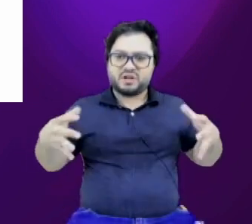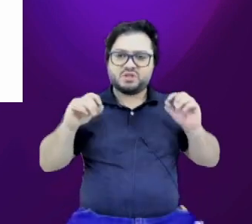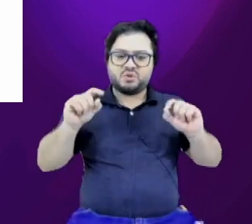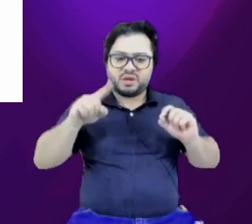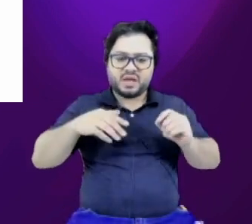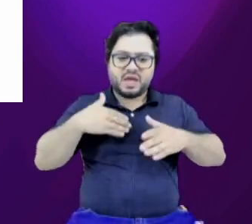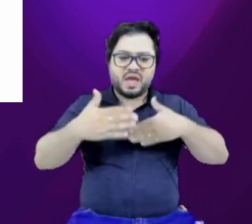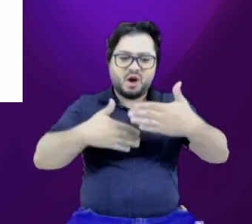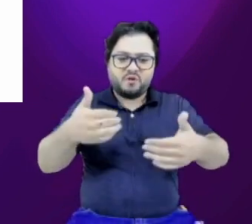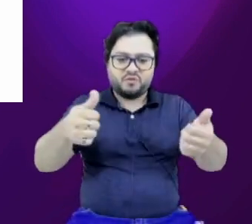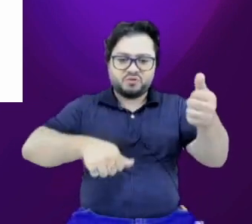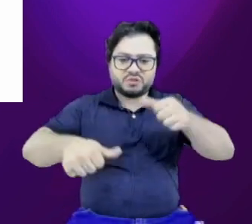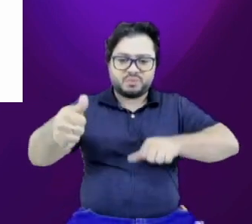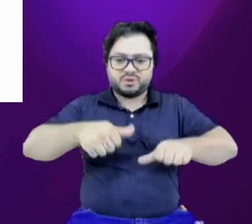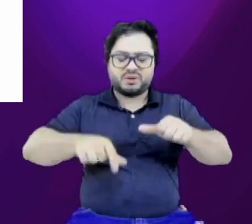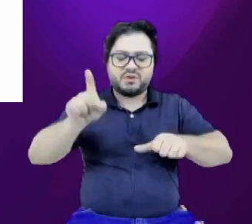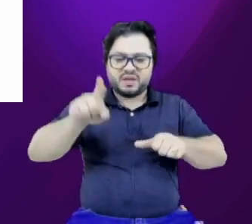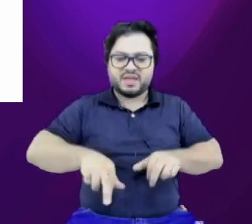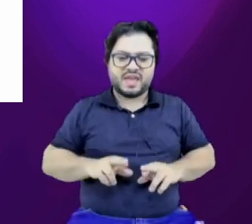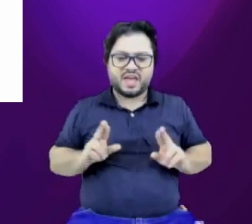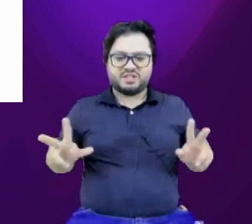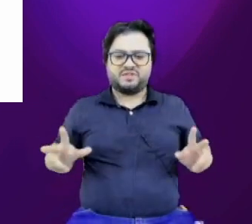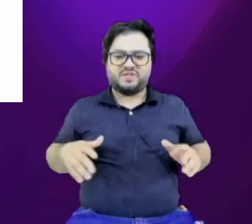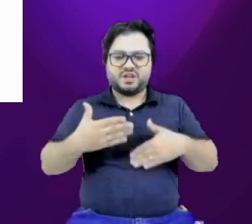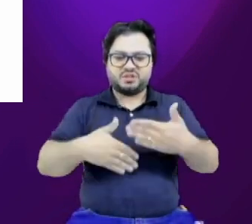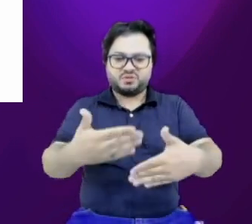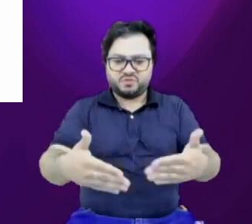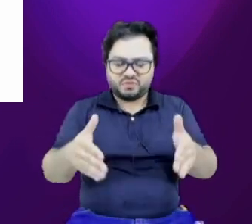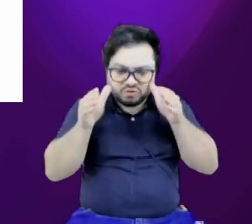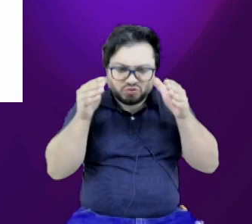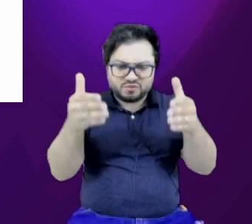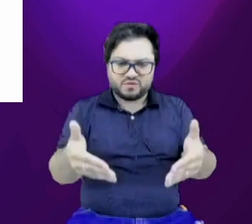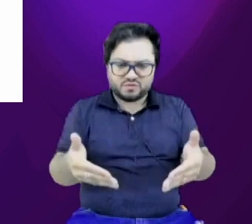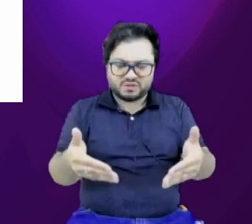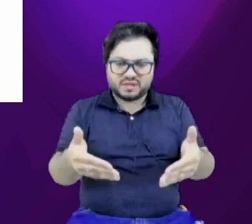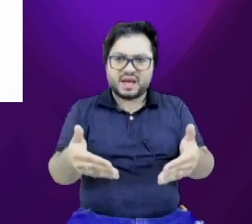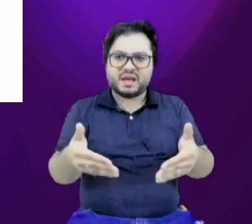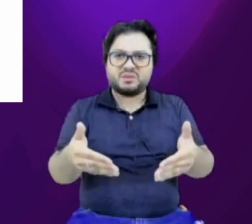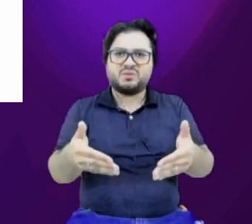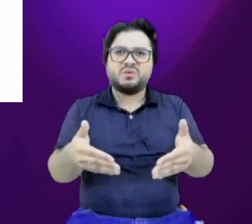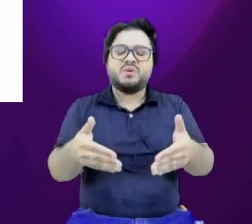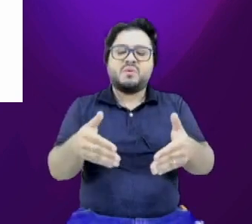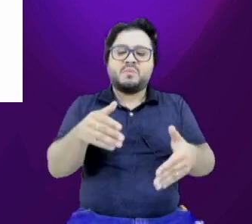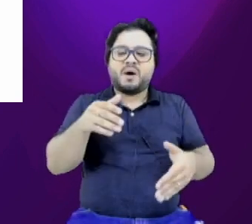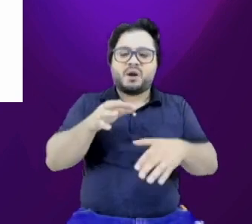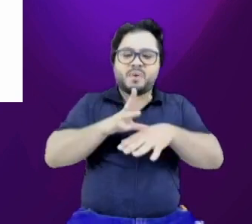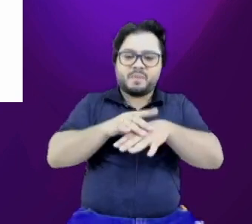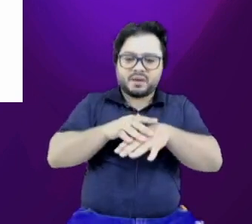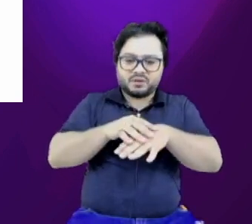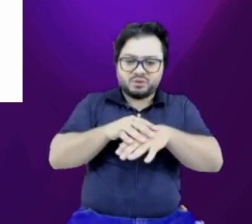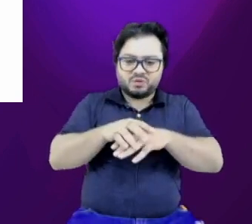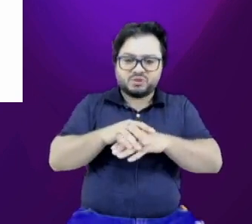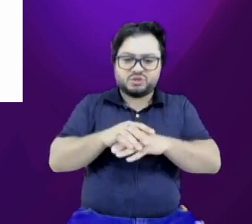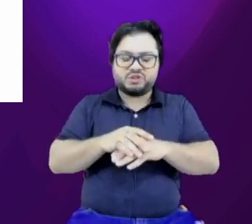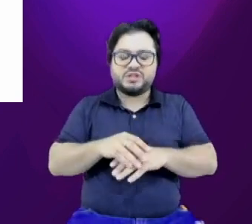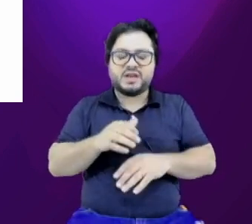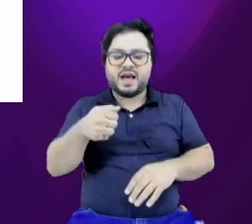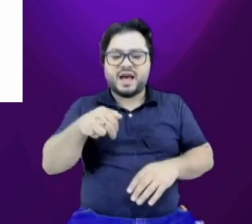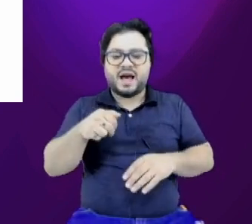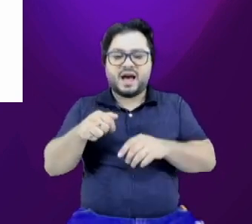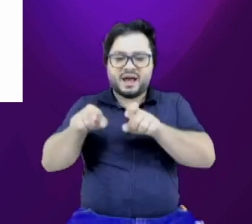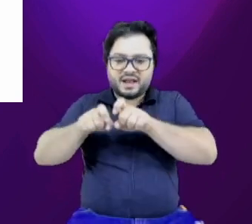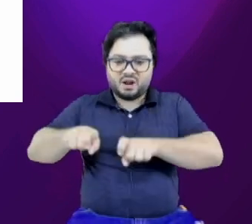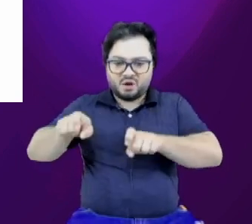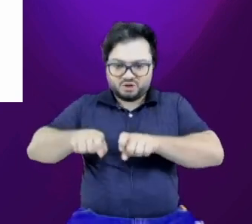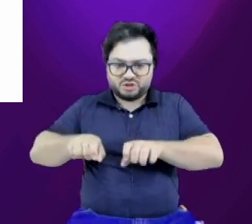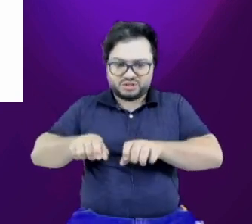fluxo laboratorial, que é diferente do fluxo voltado para uma patologia analógica, né?